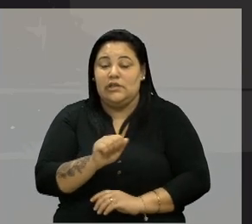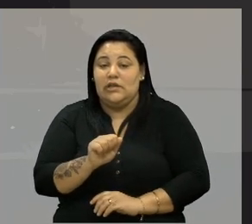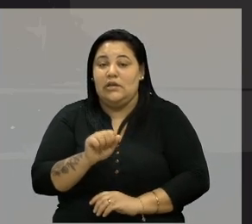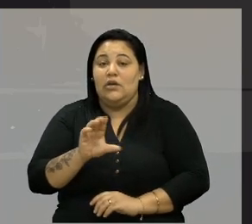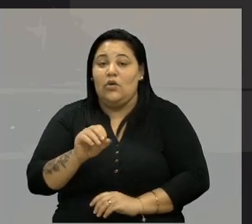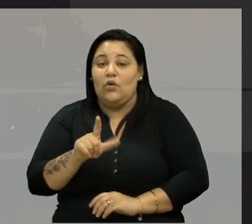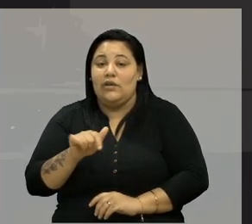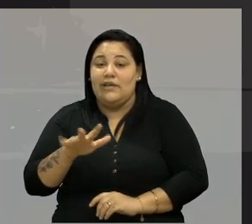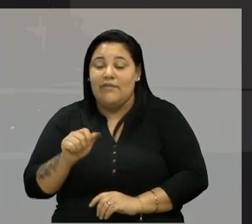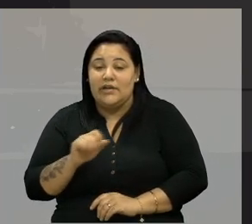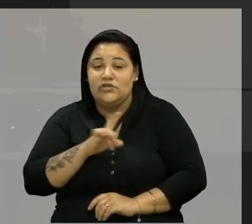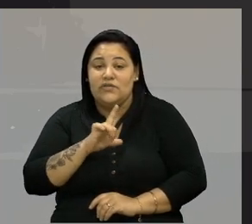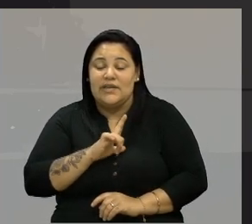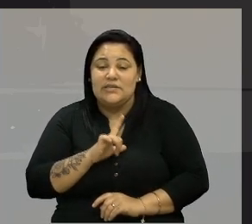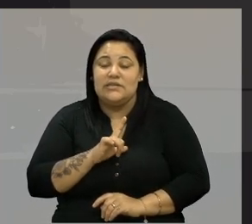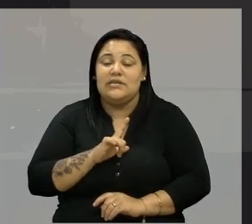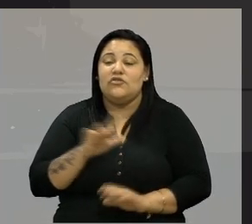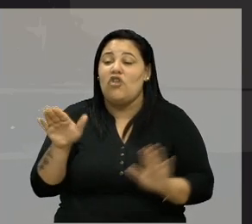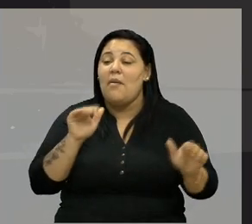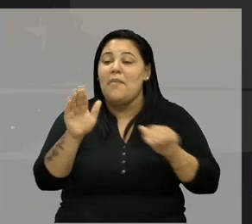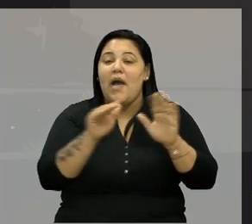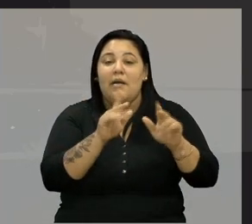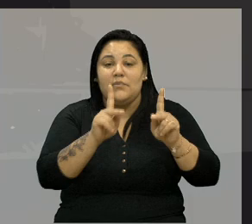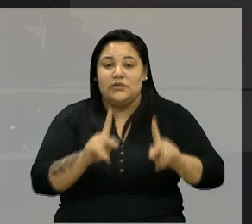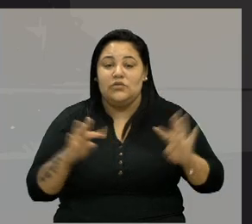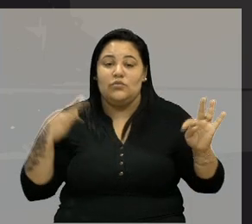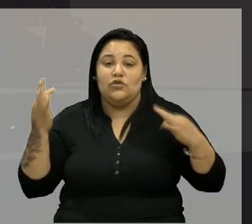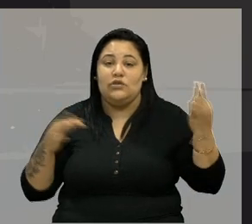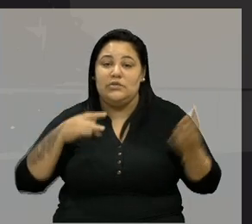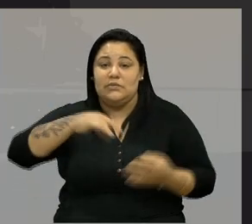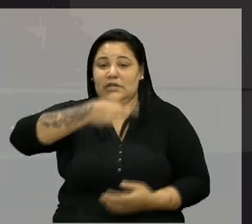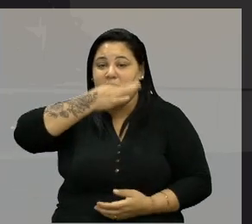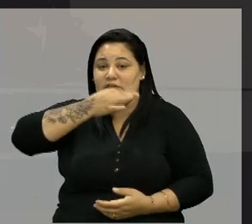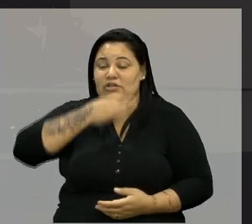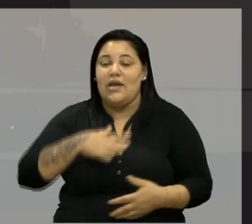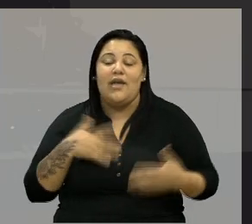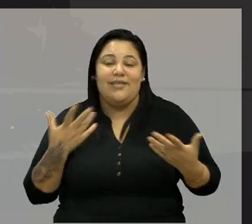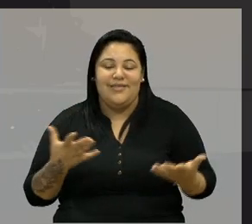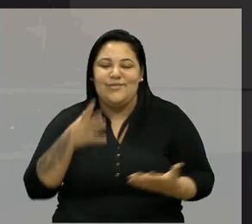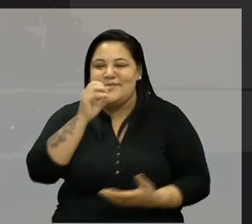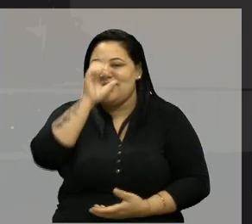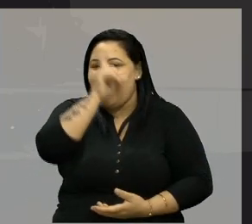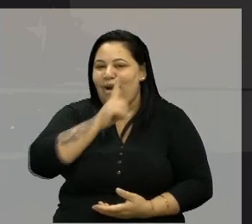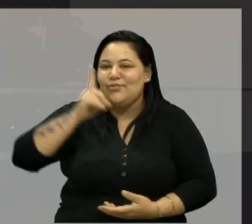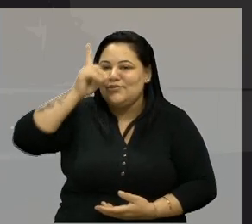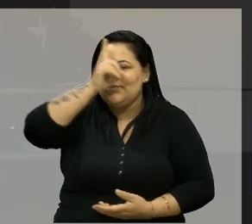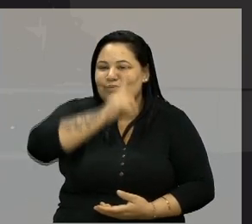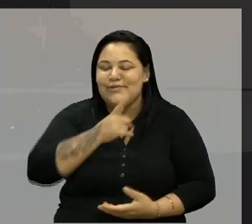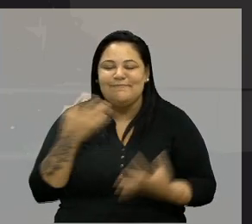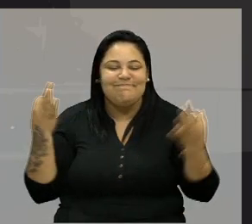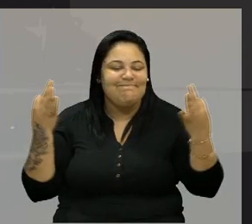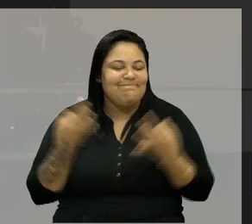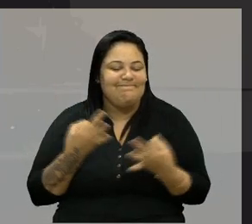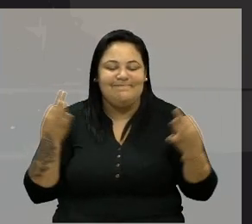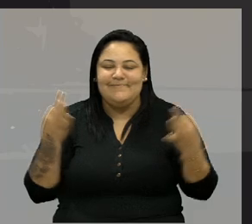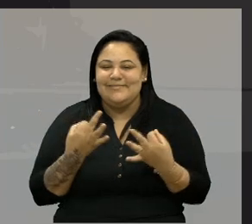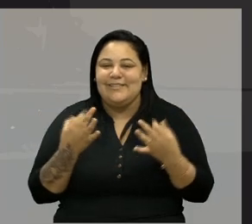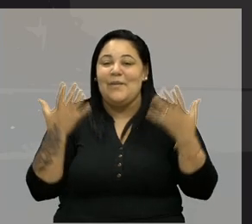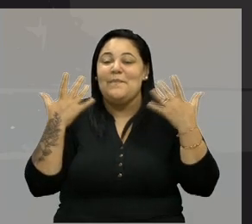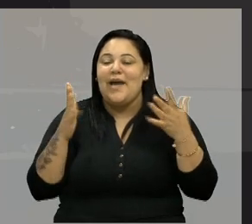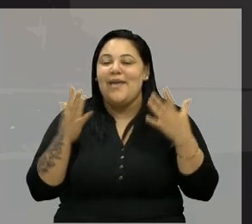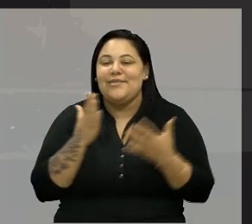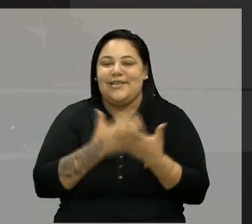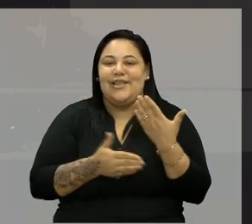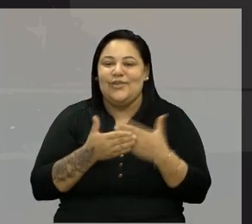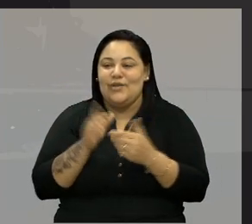trouxesse ainda mais pessoas para o turismo em Caxias do Sul então foi um final de semana incrível Parabéns a todos